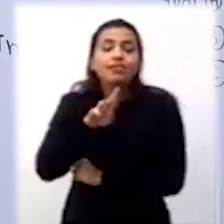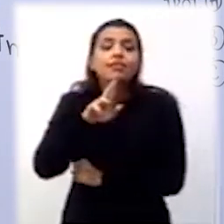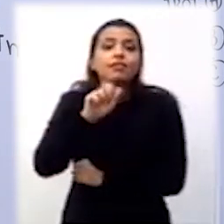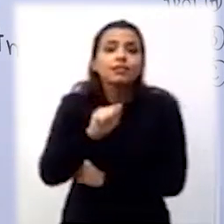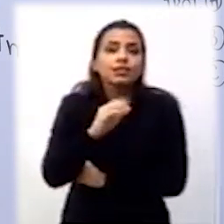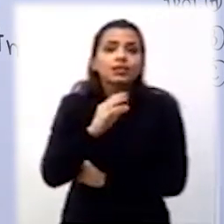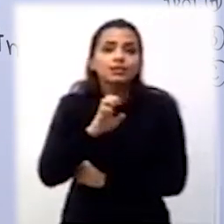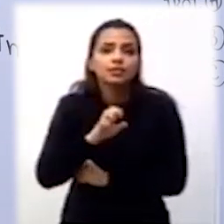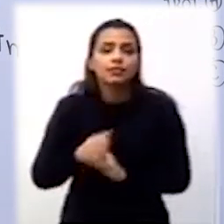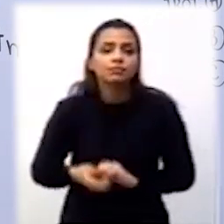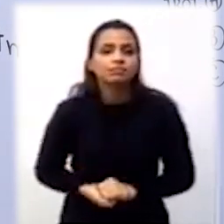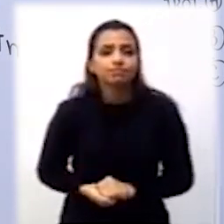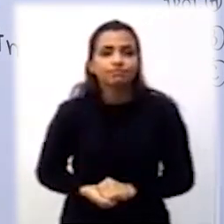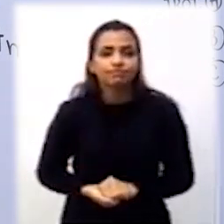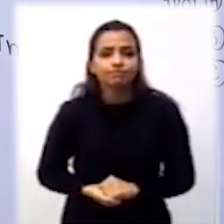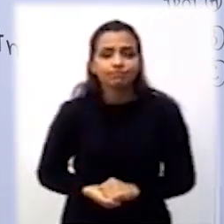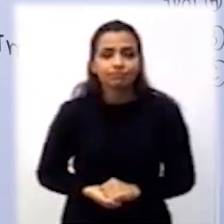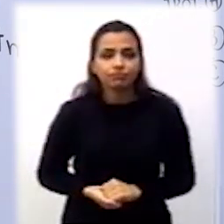que